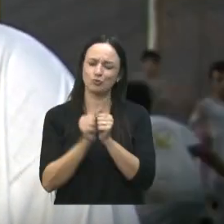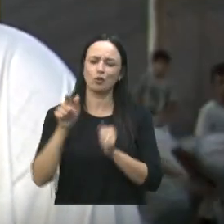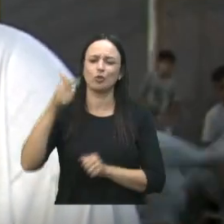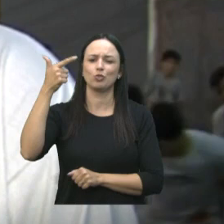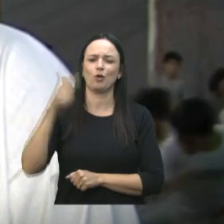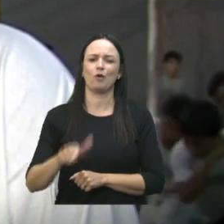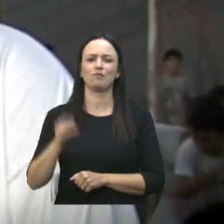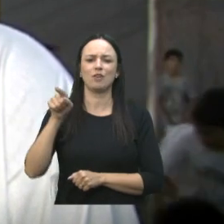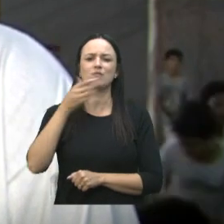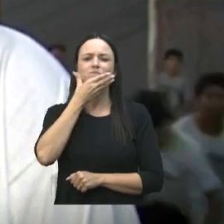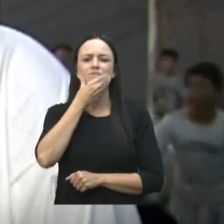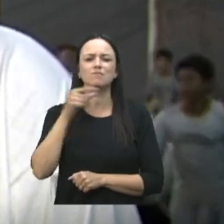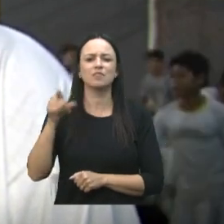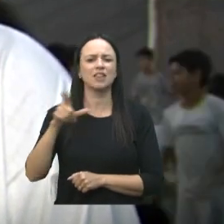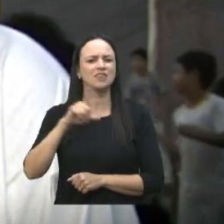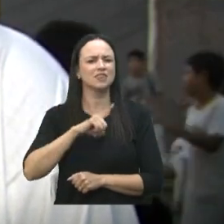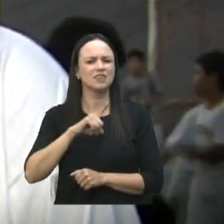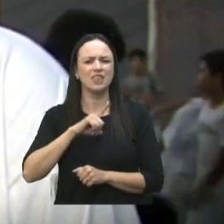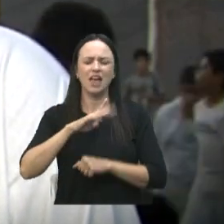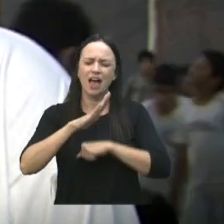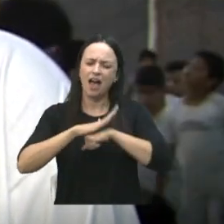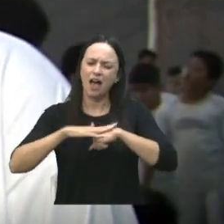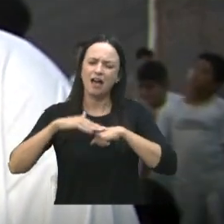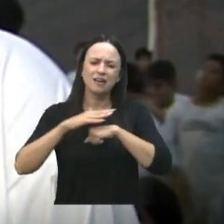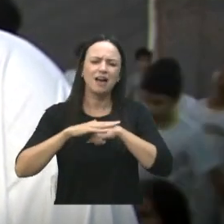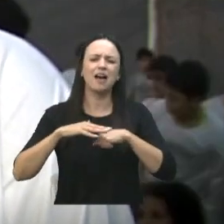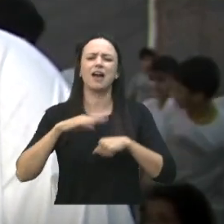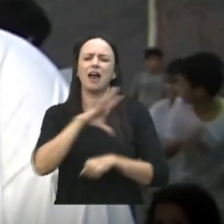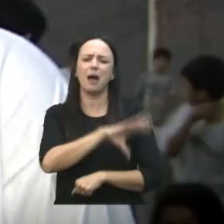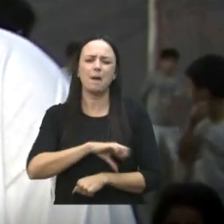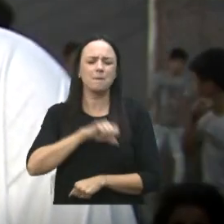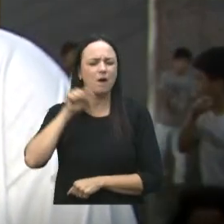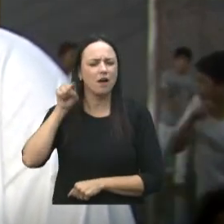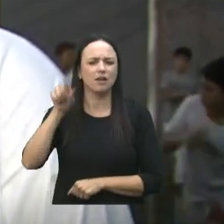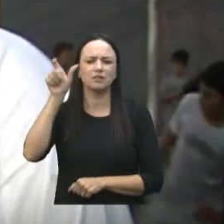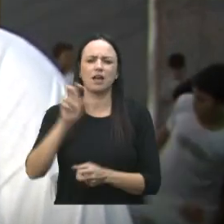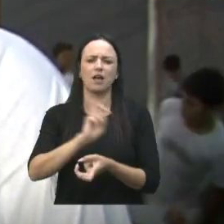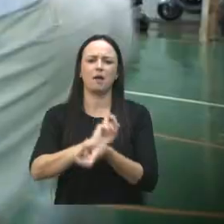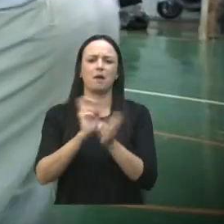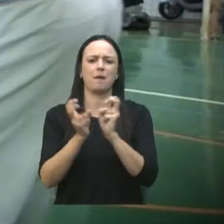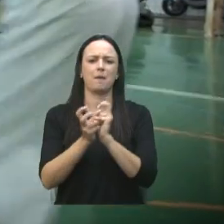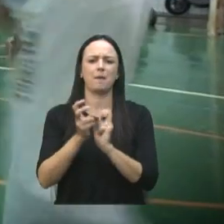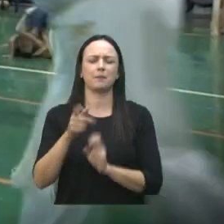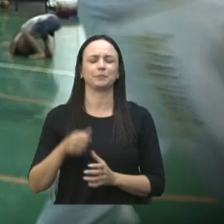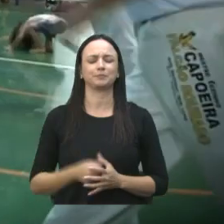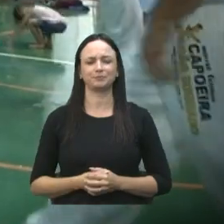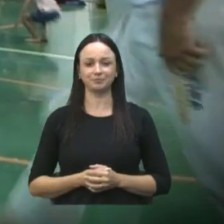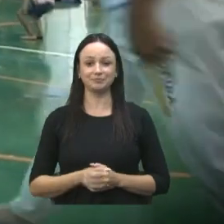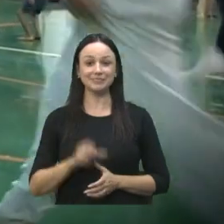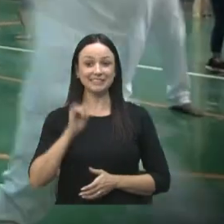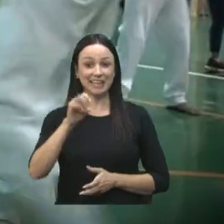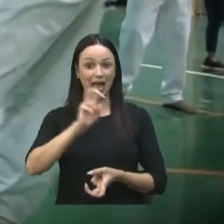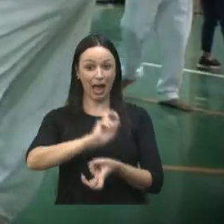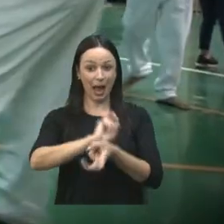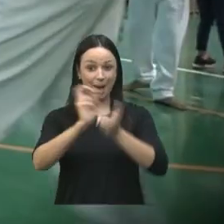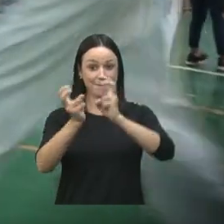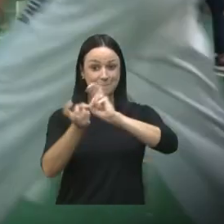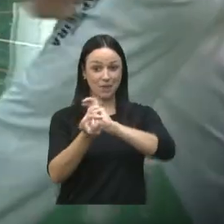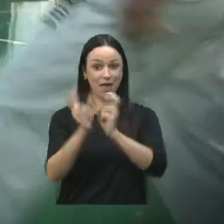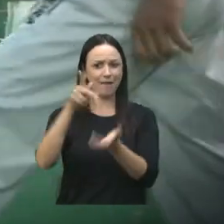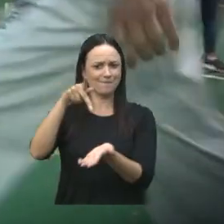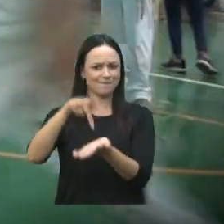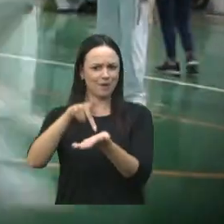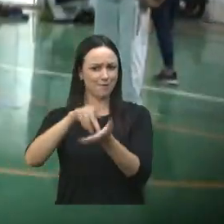um cara que tem um total carinho pela capoeira e amor esse cara. É o Pezinho. E se a capoeira é uma